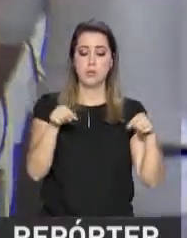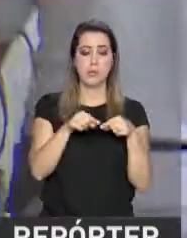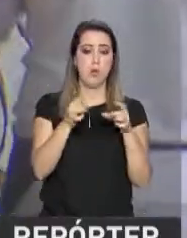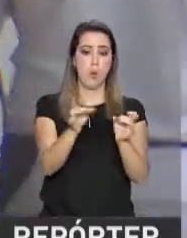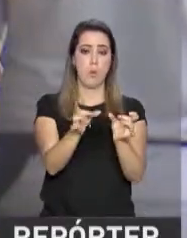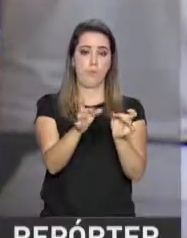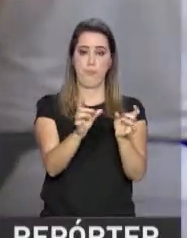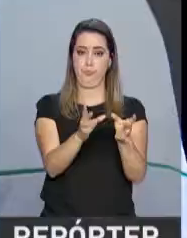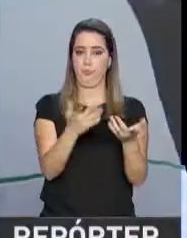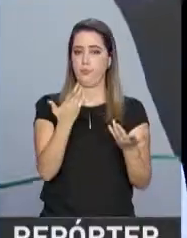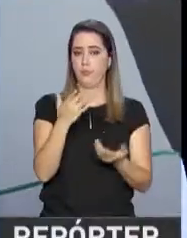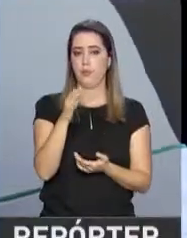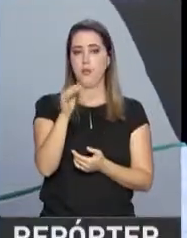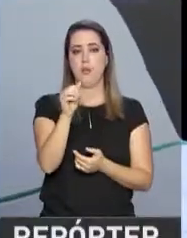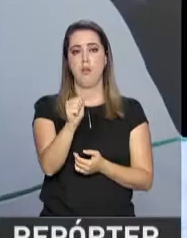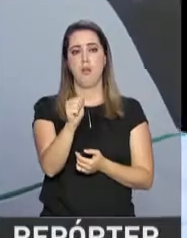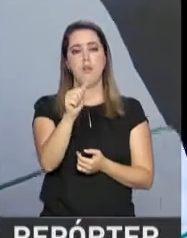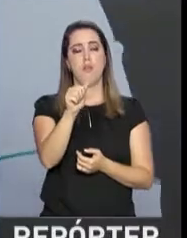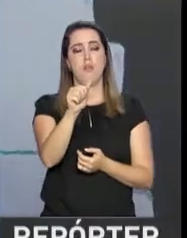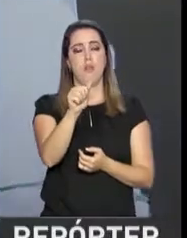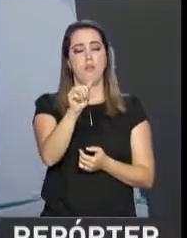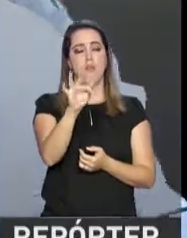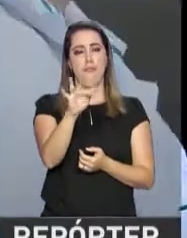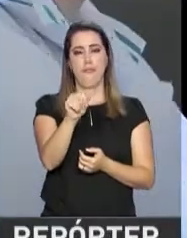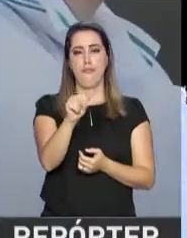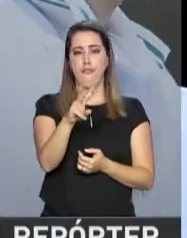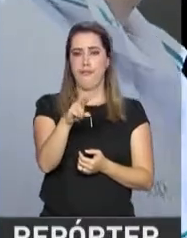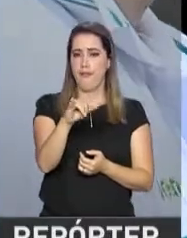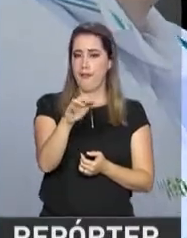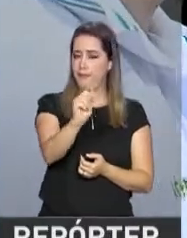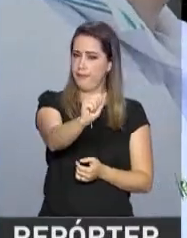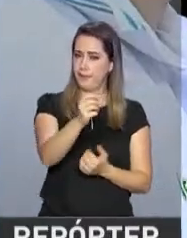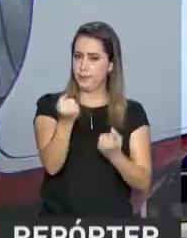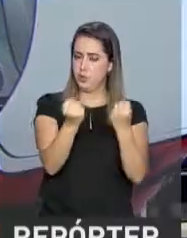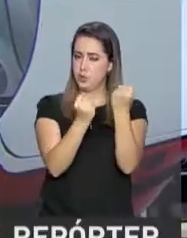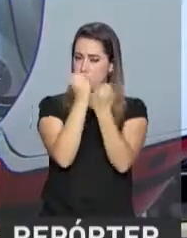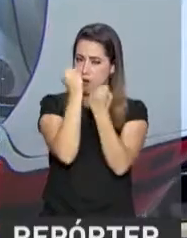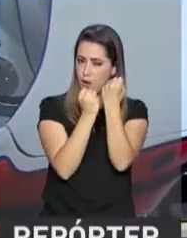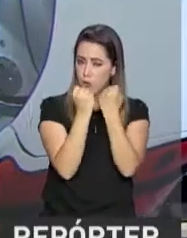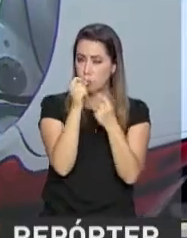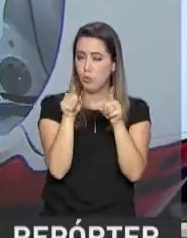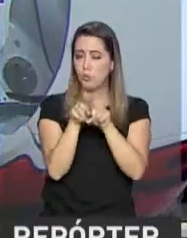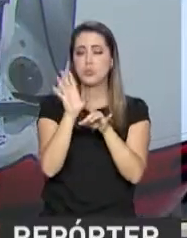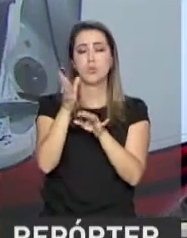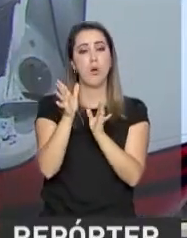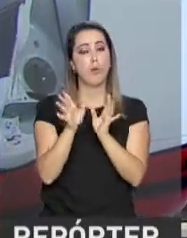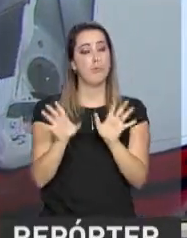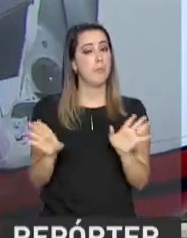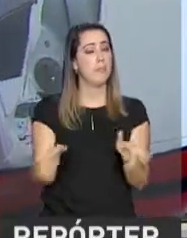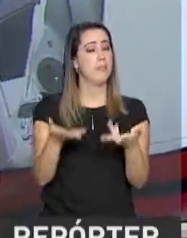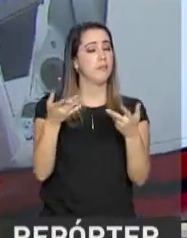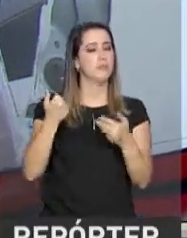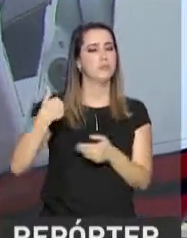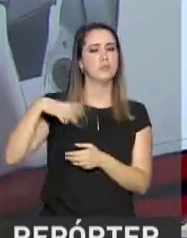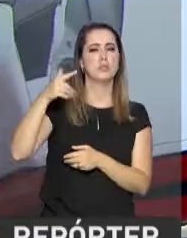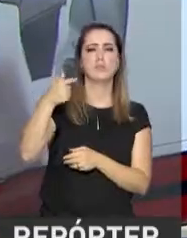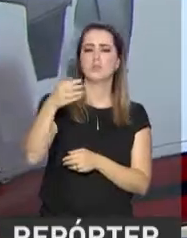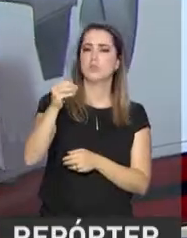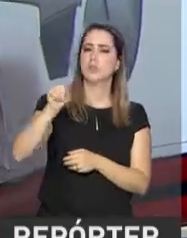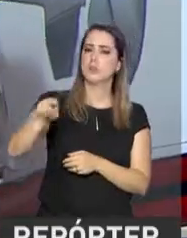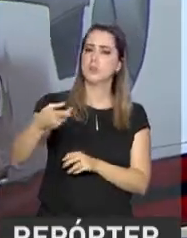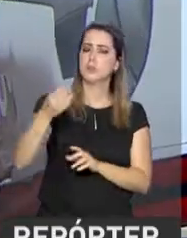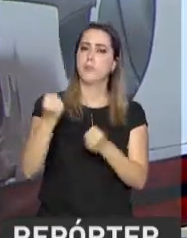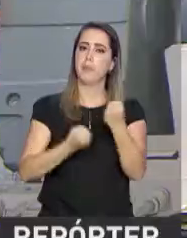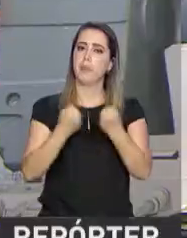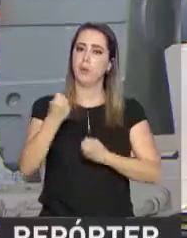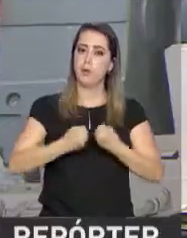Segundo a Anfávia, a Associação Nacional dos Fabricantes de Veículos Automotores, foram produzidos cerca de 700 mil